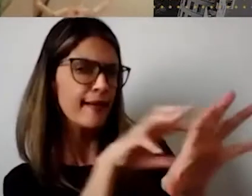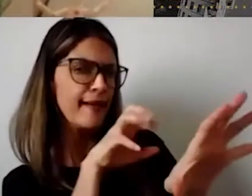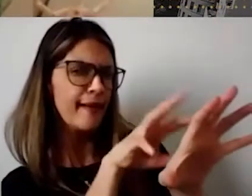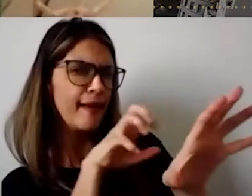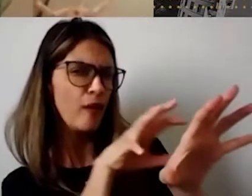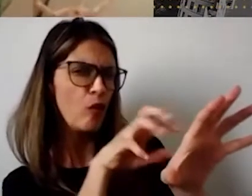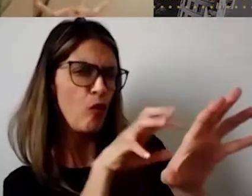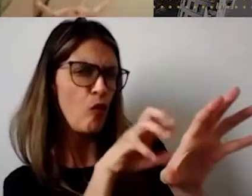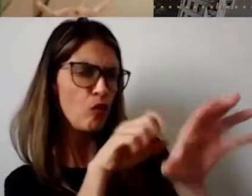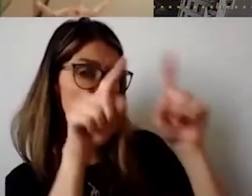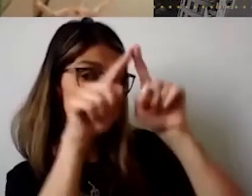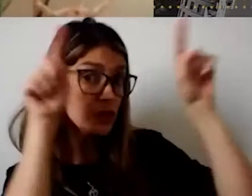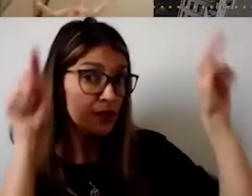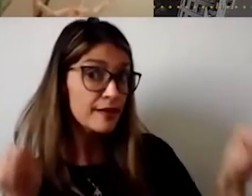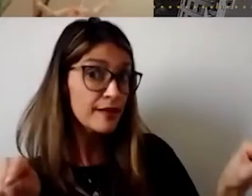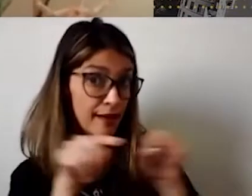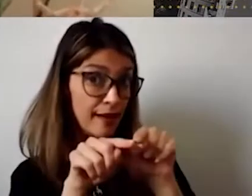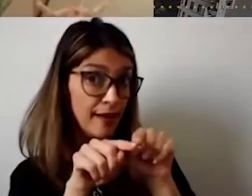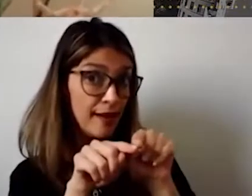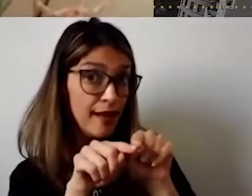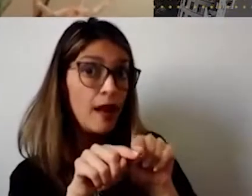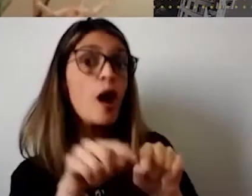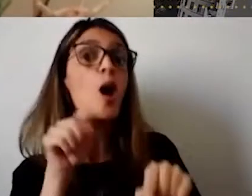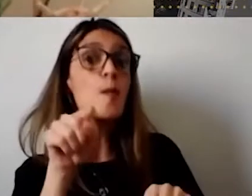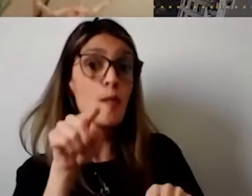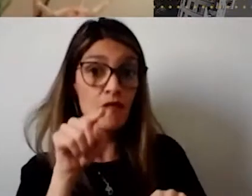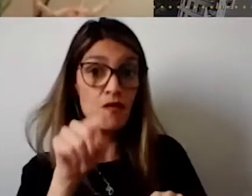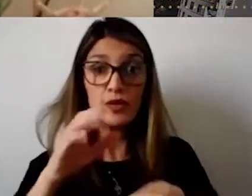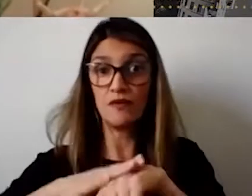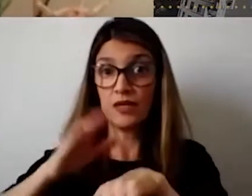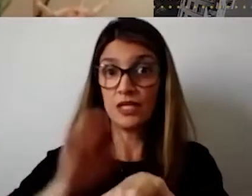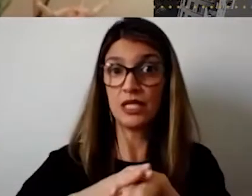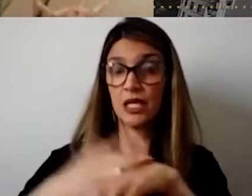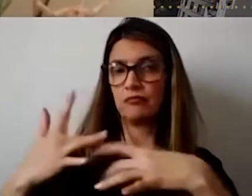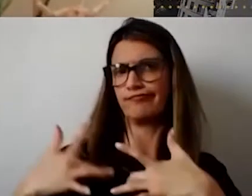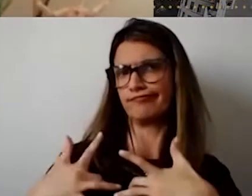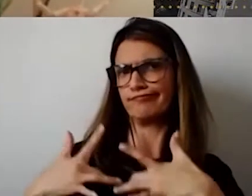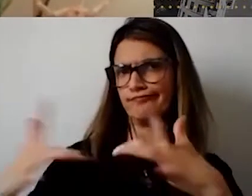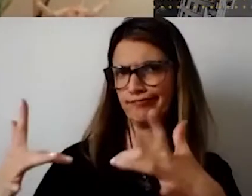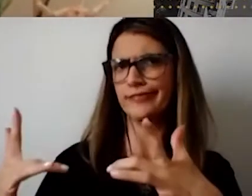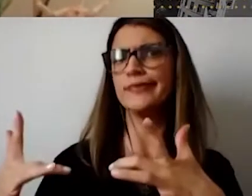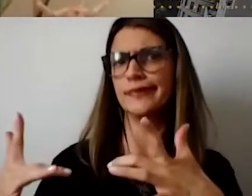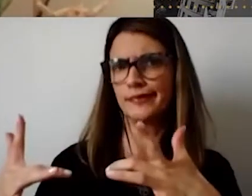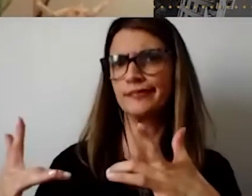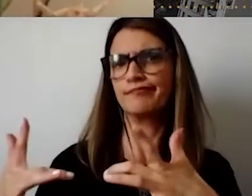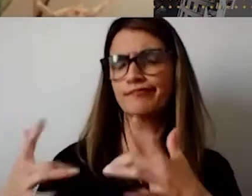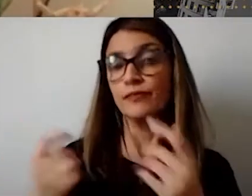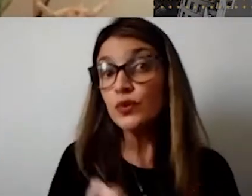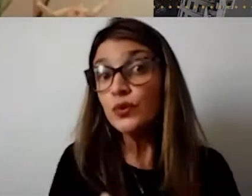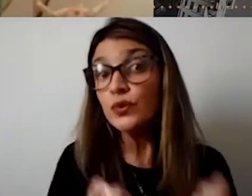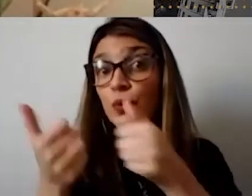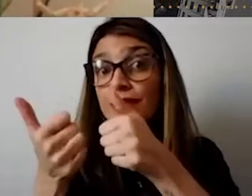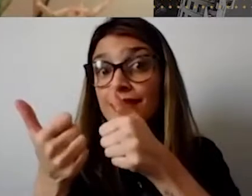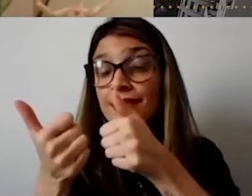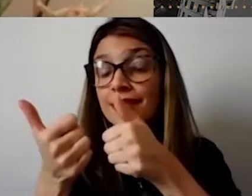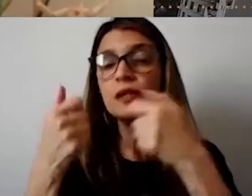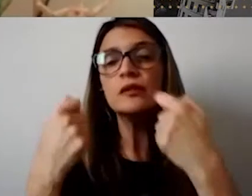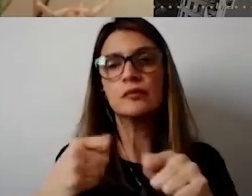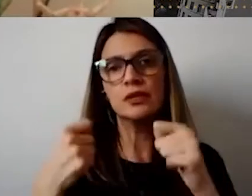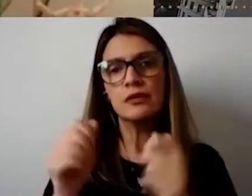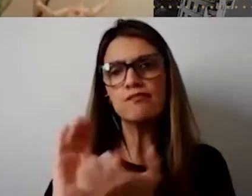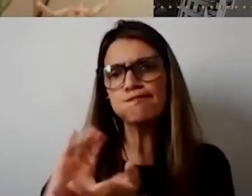sua tela, ele está aí para você fazer a sua doação. A sua doação vai ser distribuída em forma